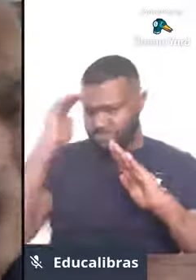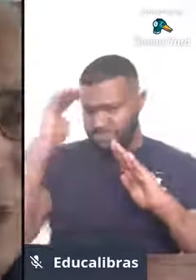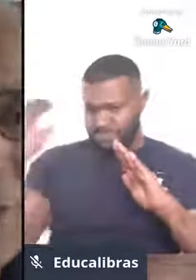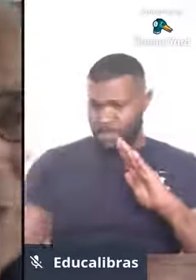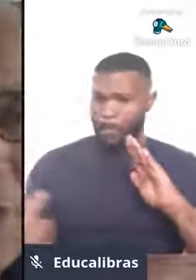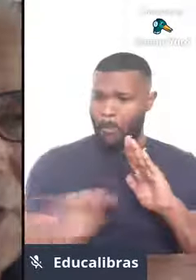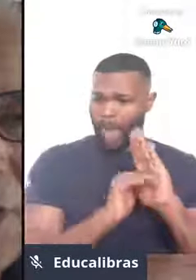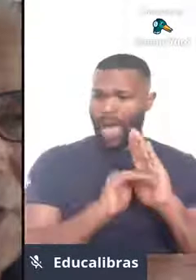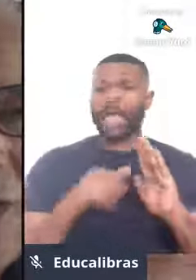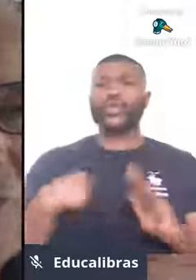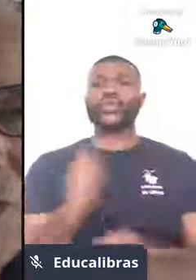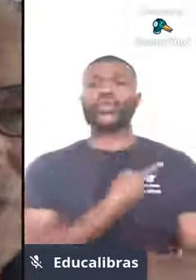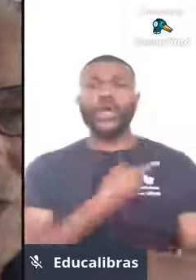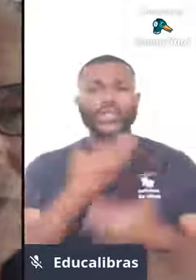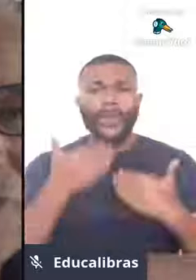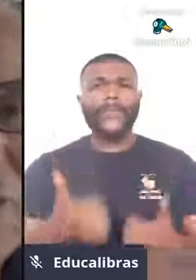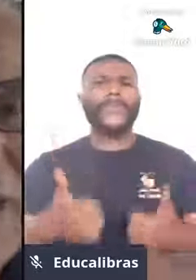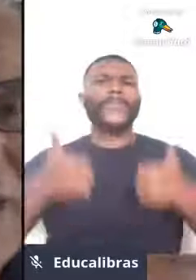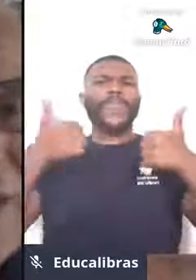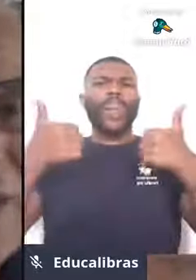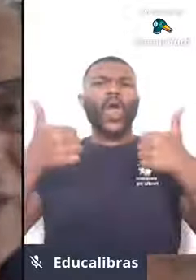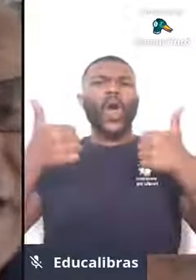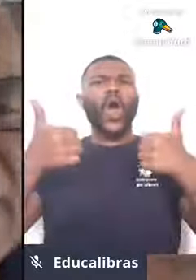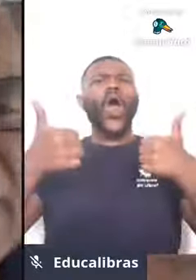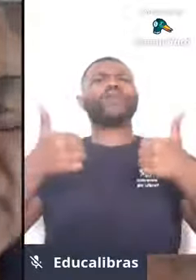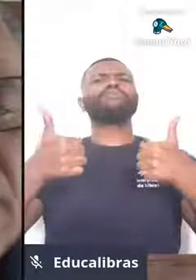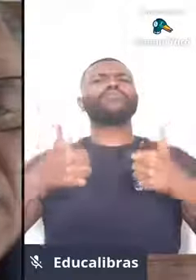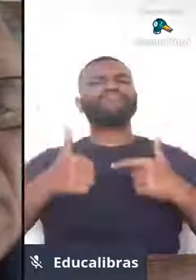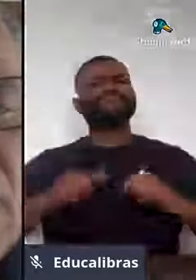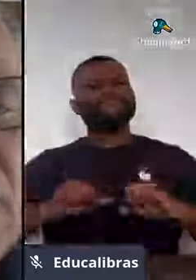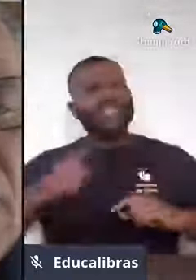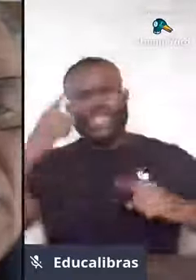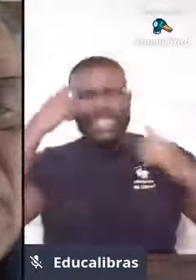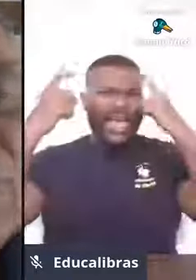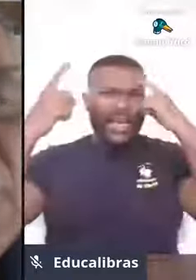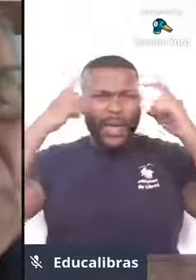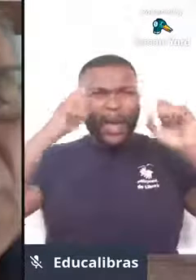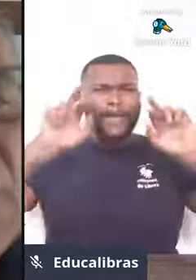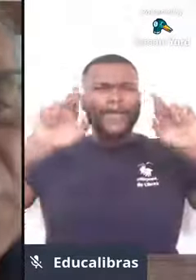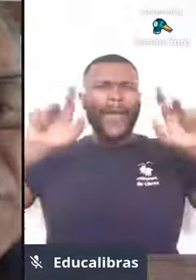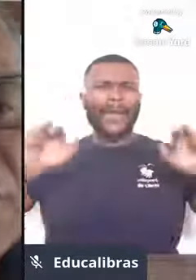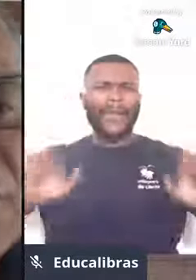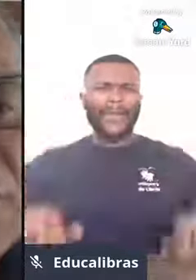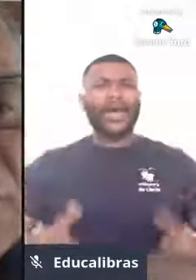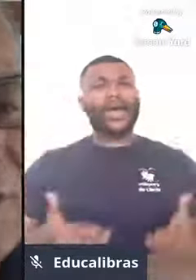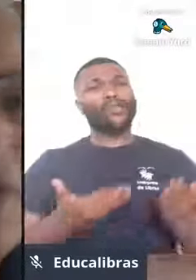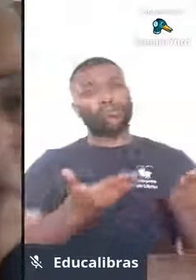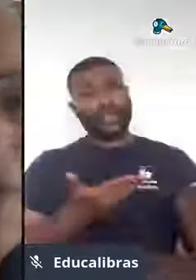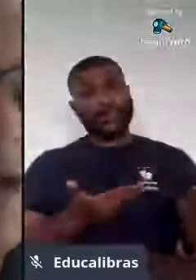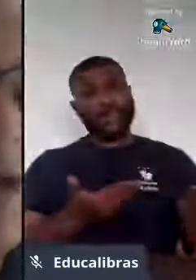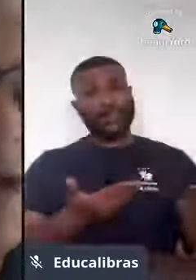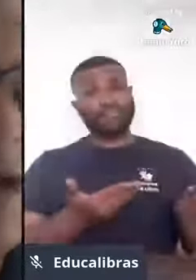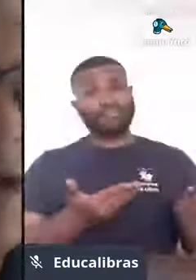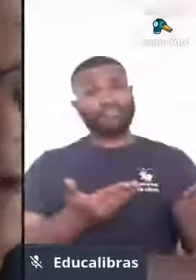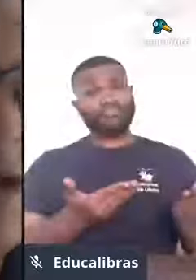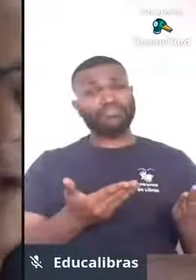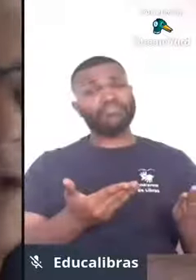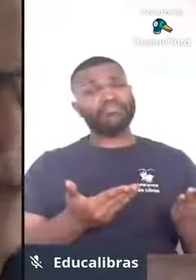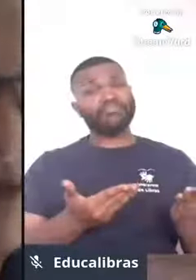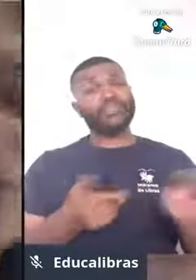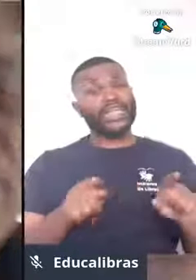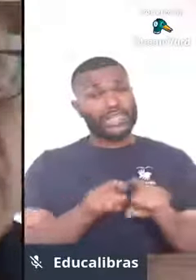melhor, e com mais força de vontade, mais ideia. E para você, também quero deixar meu